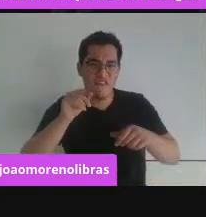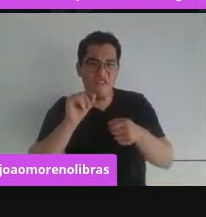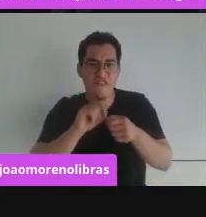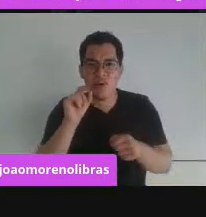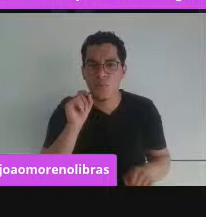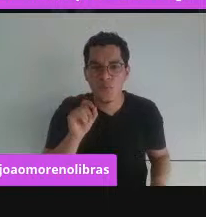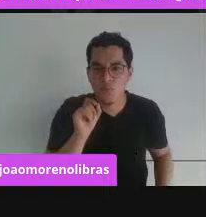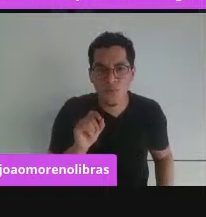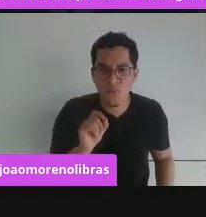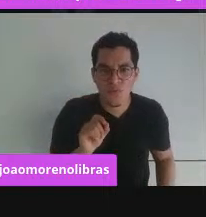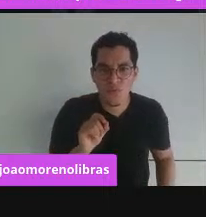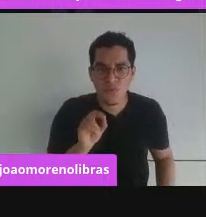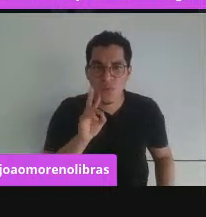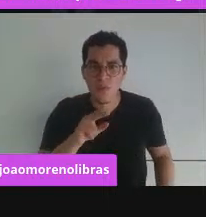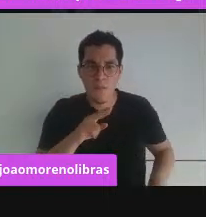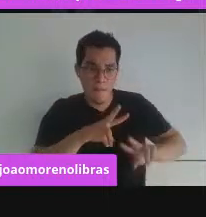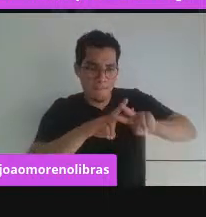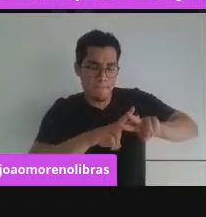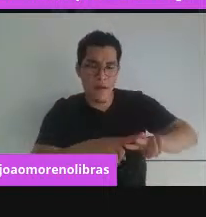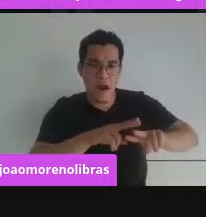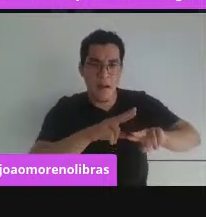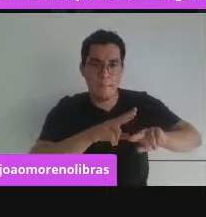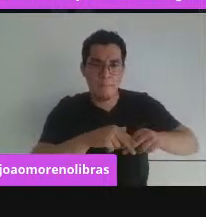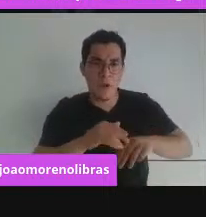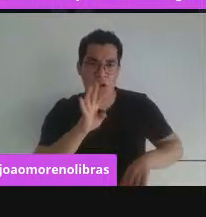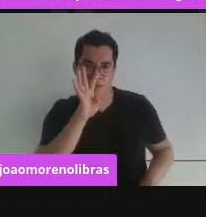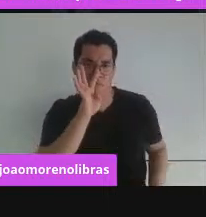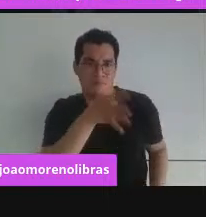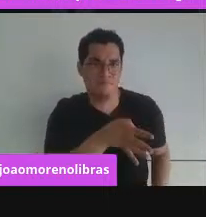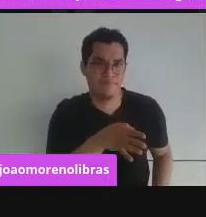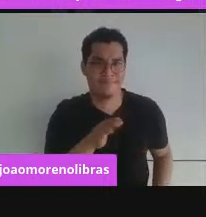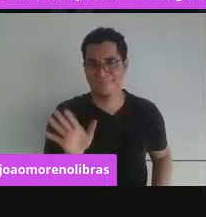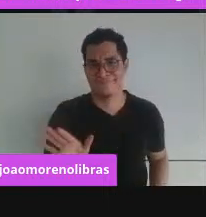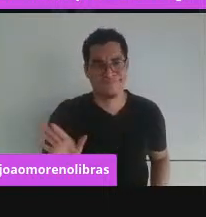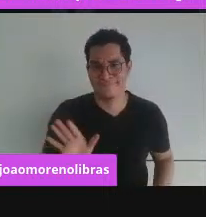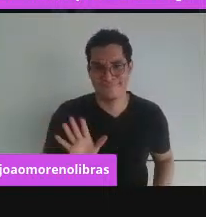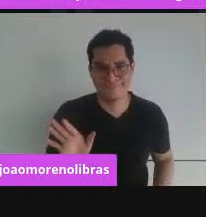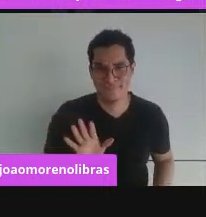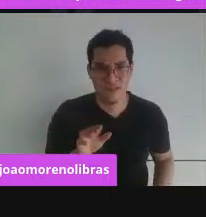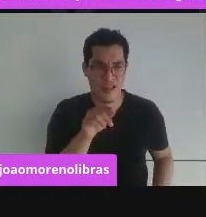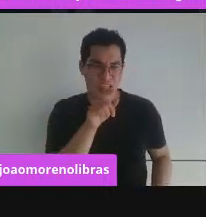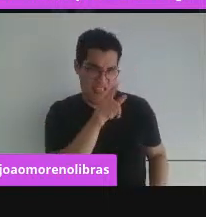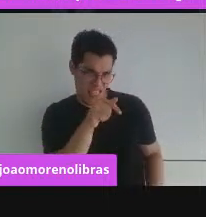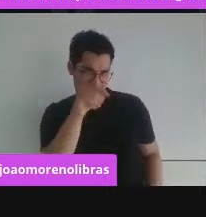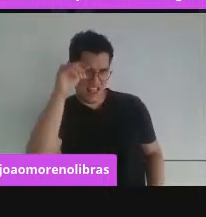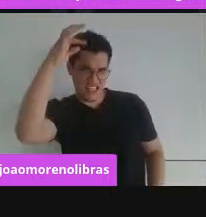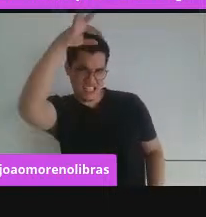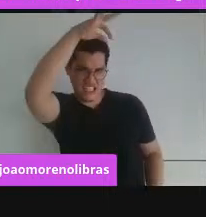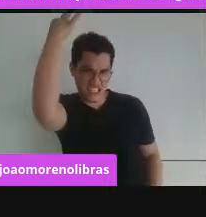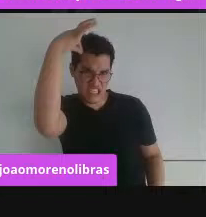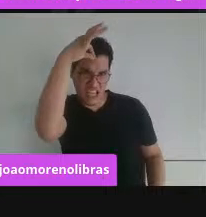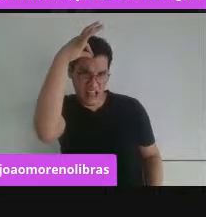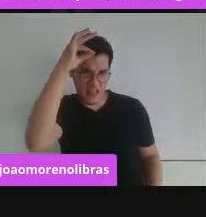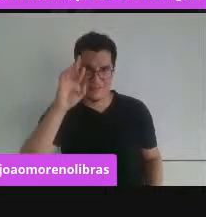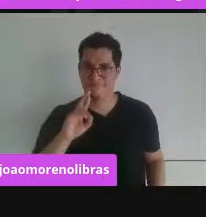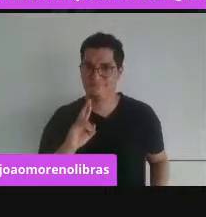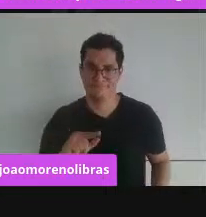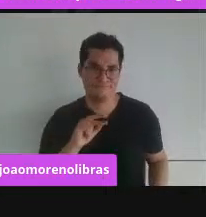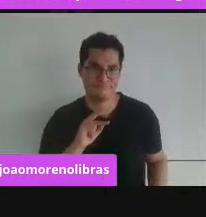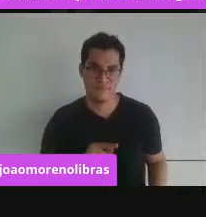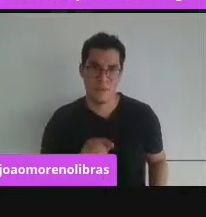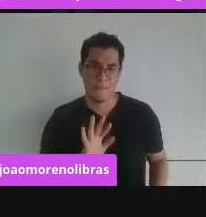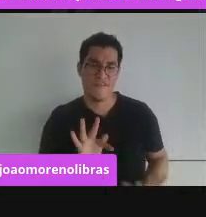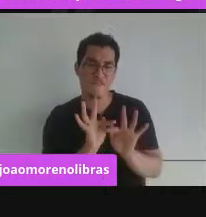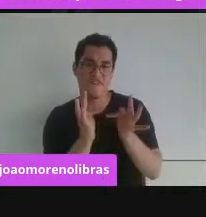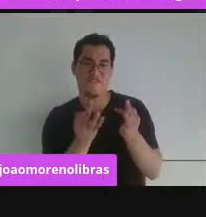opinião das vítimas ou dos familiares das vítimas dessas santas detentas. Então,